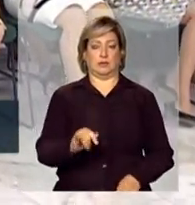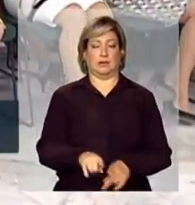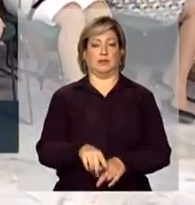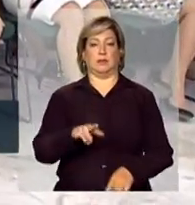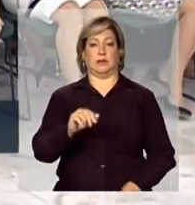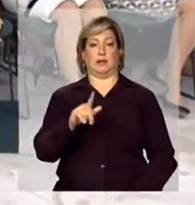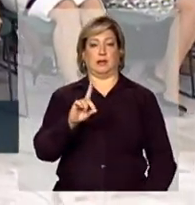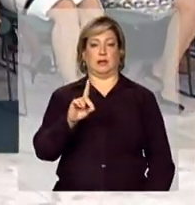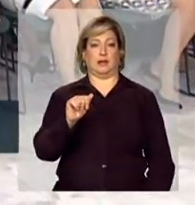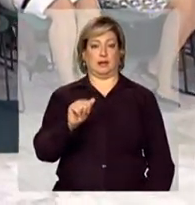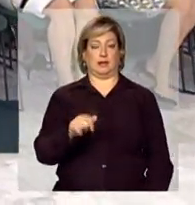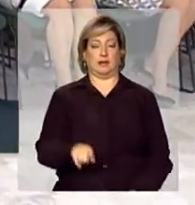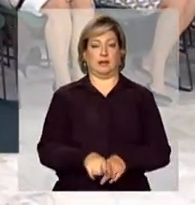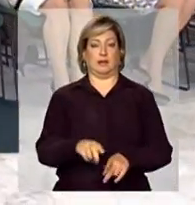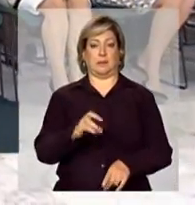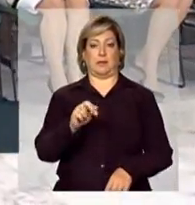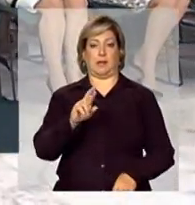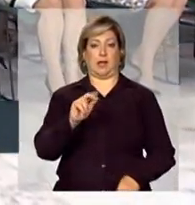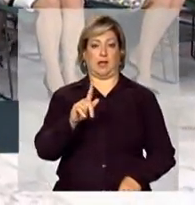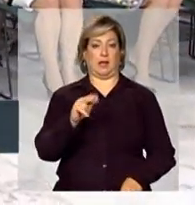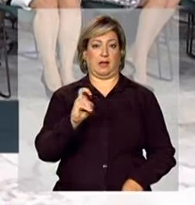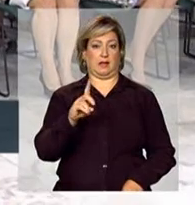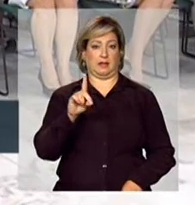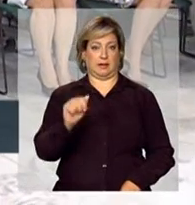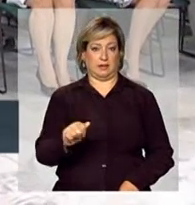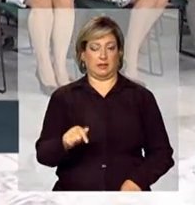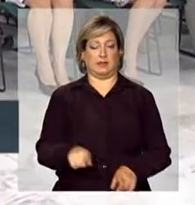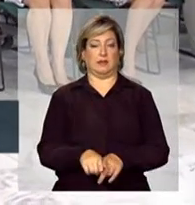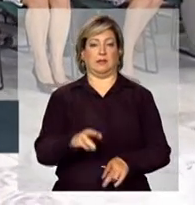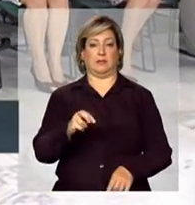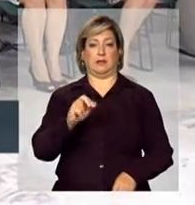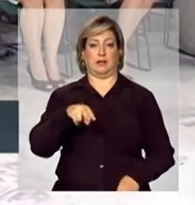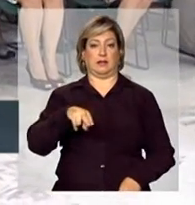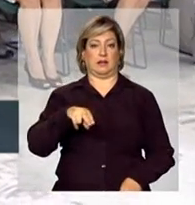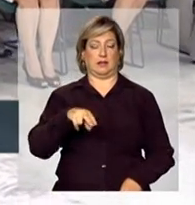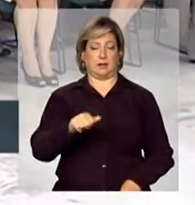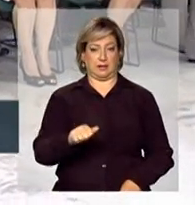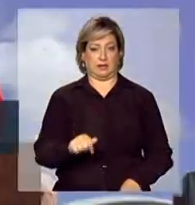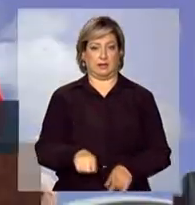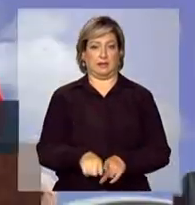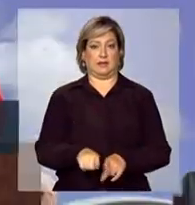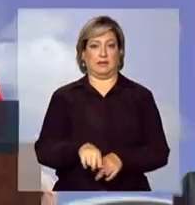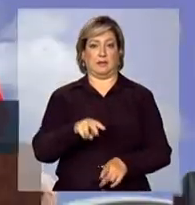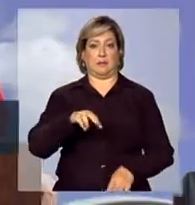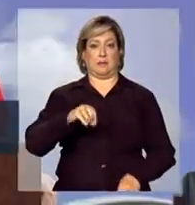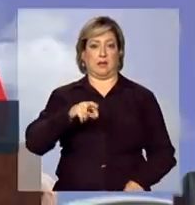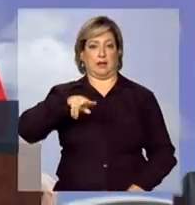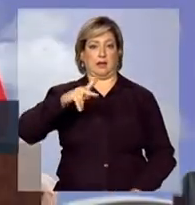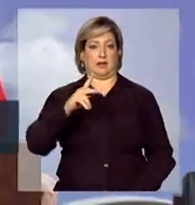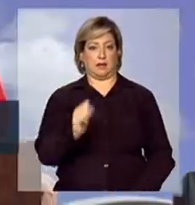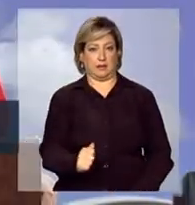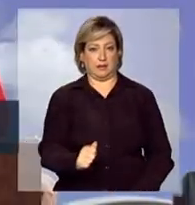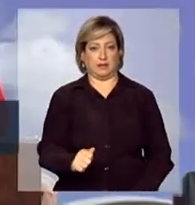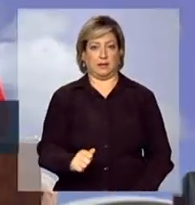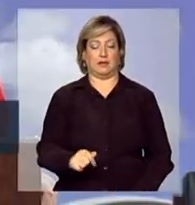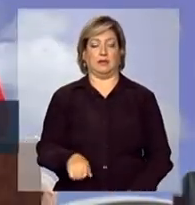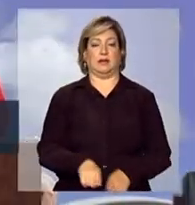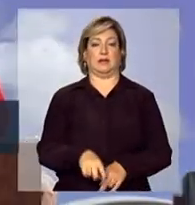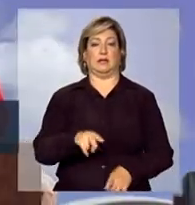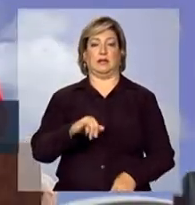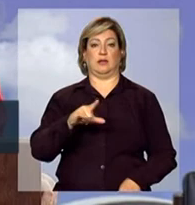Magda mofatto Margarida Salomão Marina sant'anna Marinha raupp